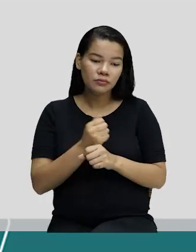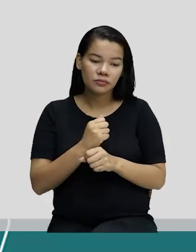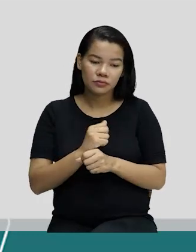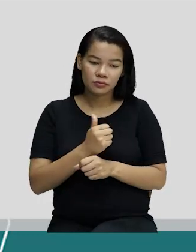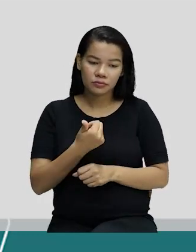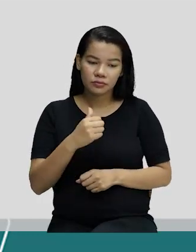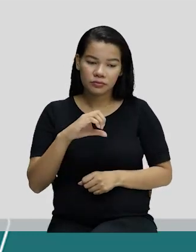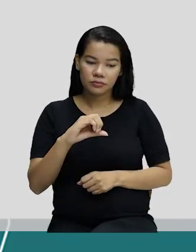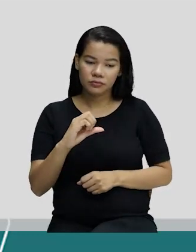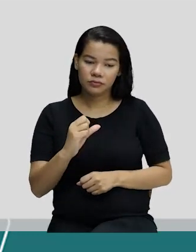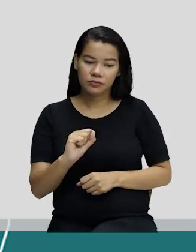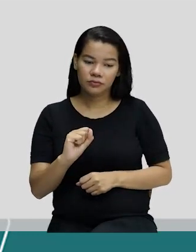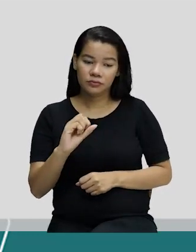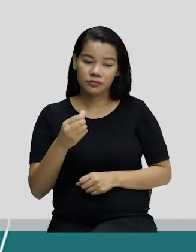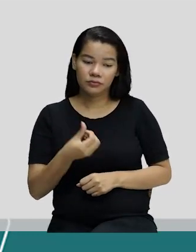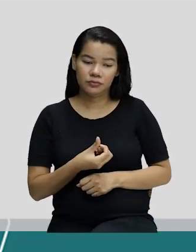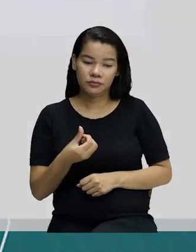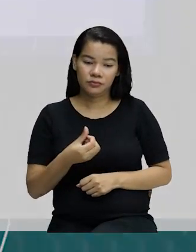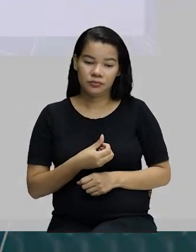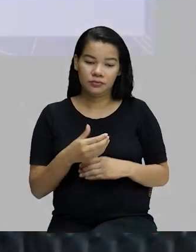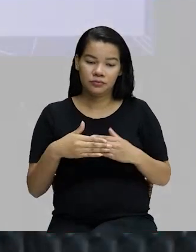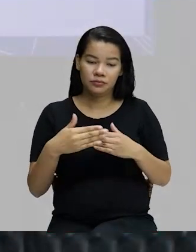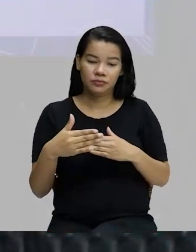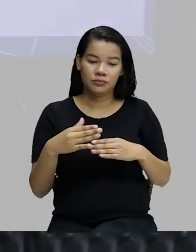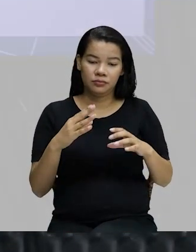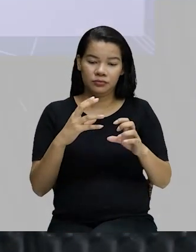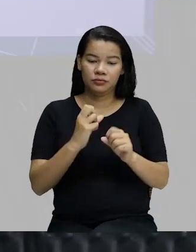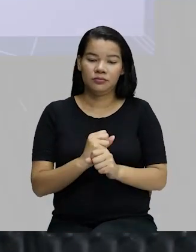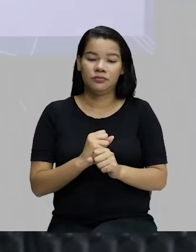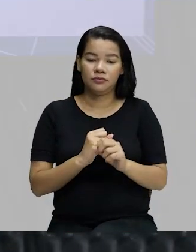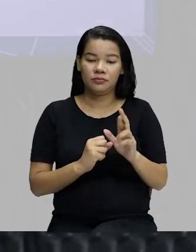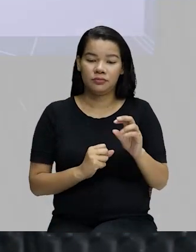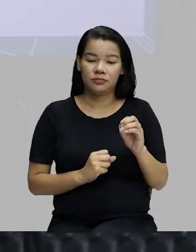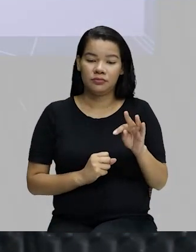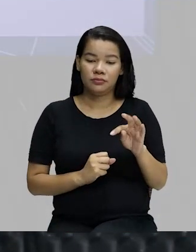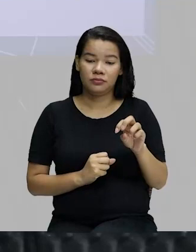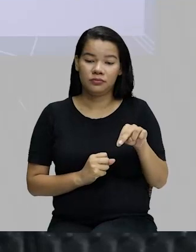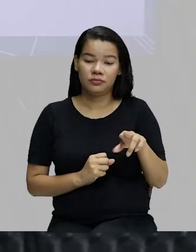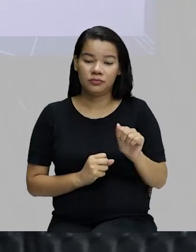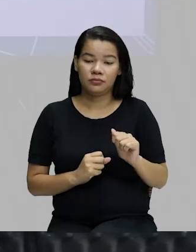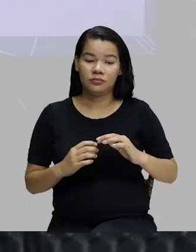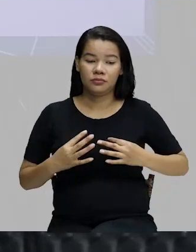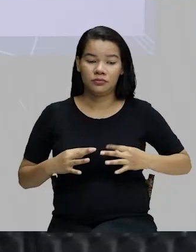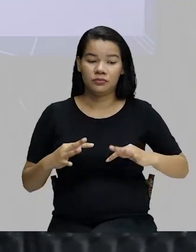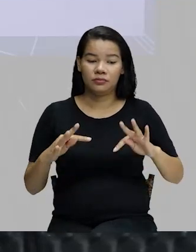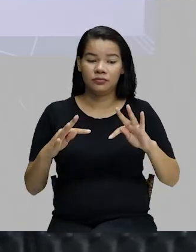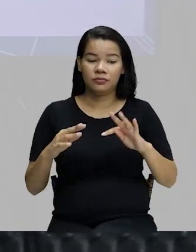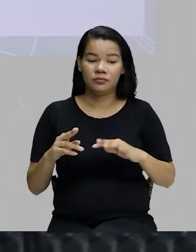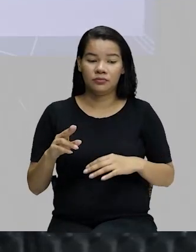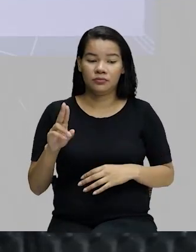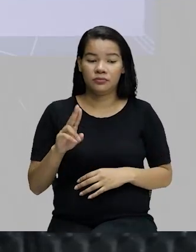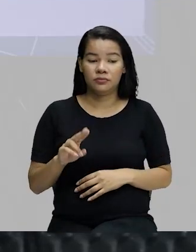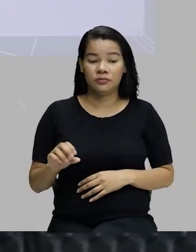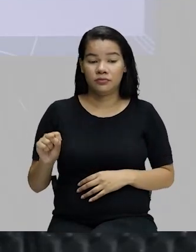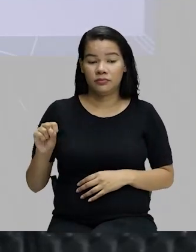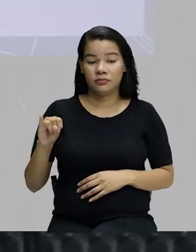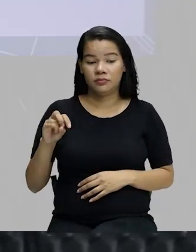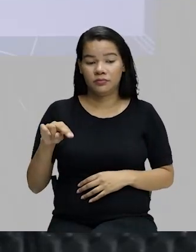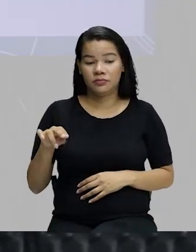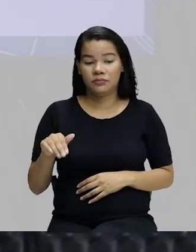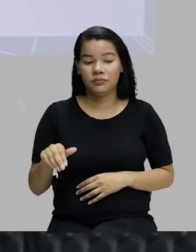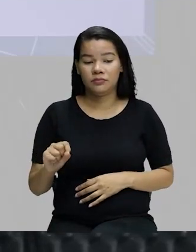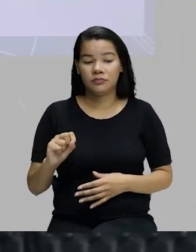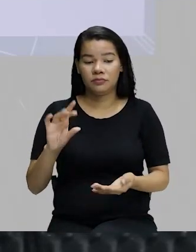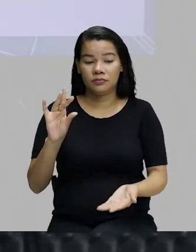Chernobyl, no reator 4. O teste consistia em determinar quanto tempo as turbinas eram capazes de